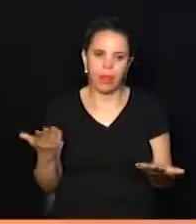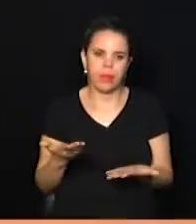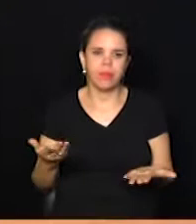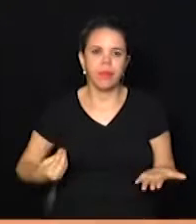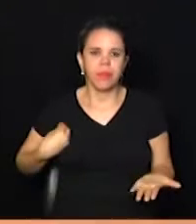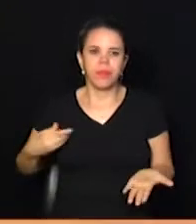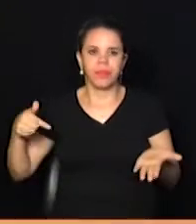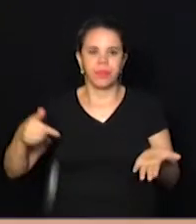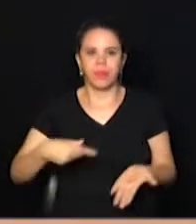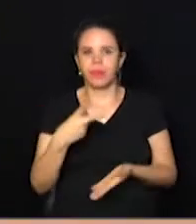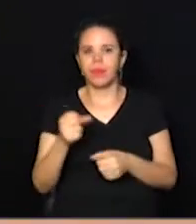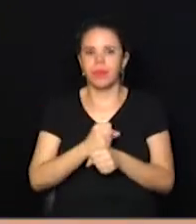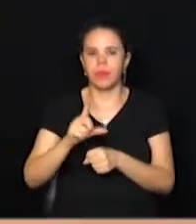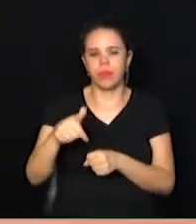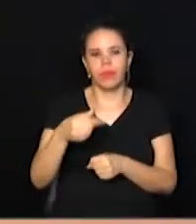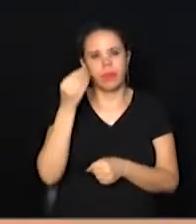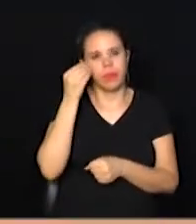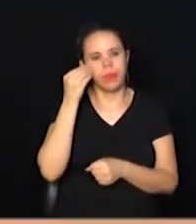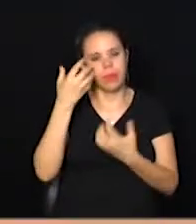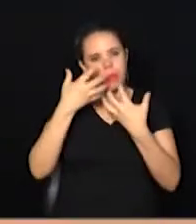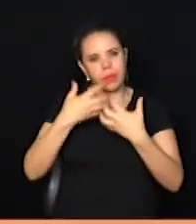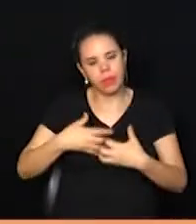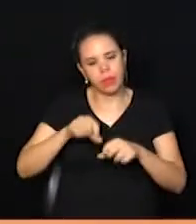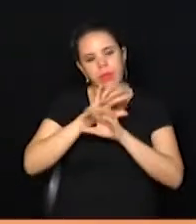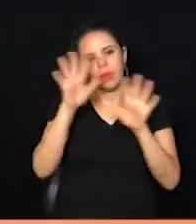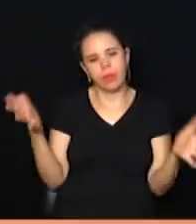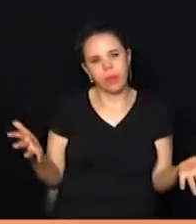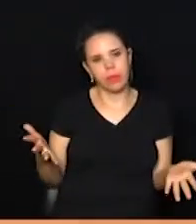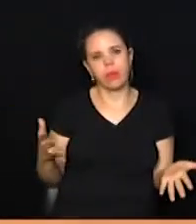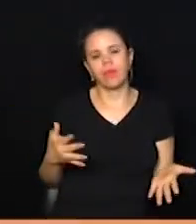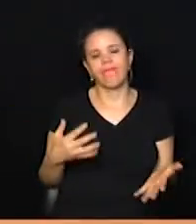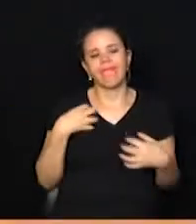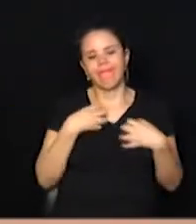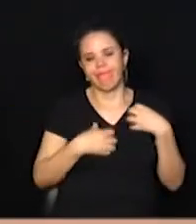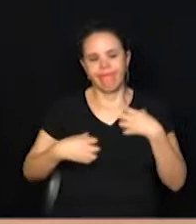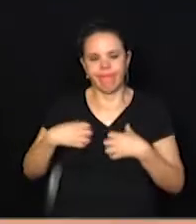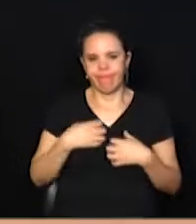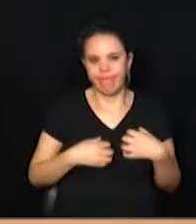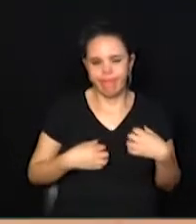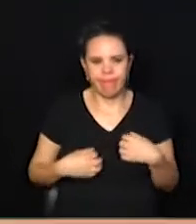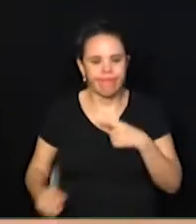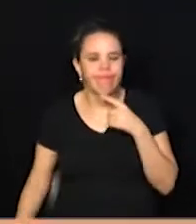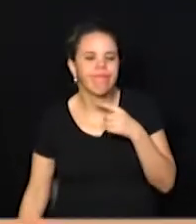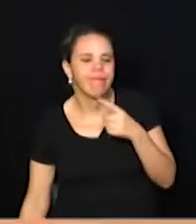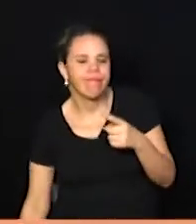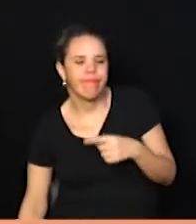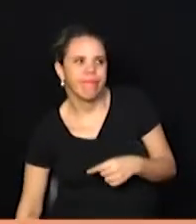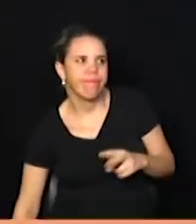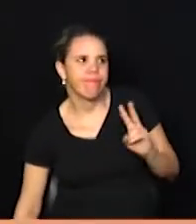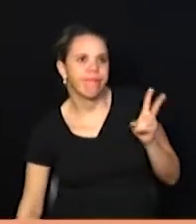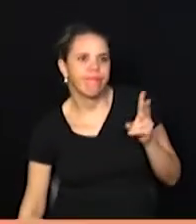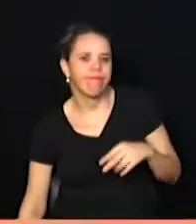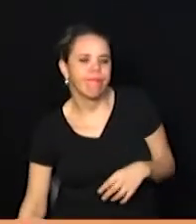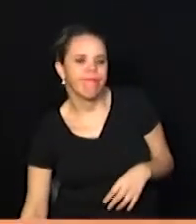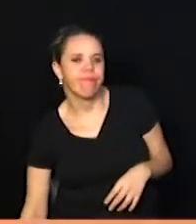aqui, 20 anos depois, com esse nó na garganta, essa pergunta que não quer calar,